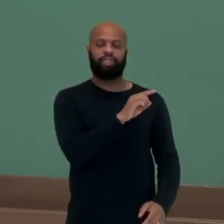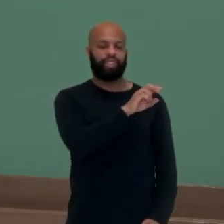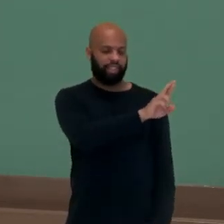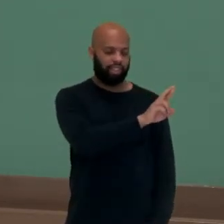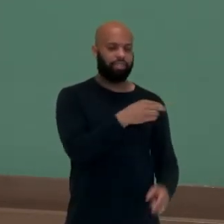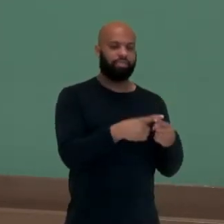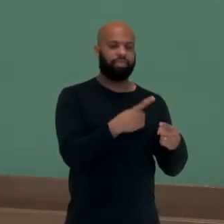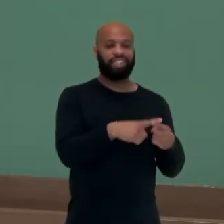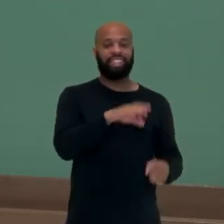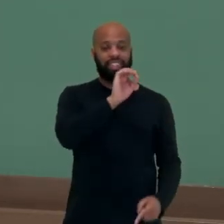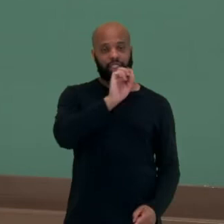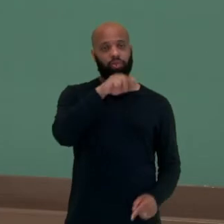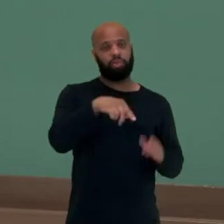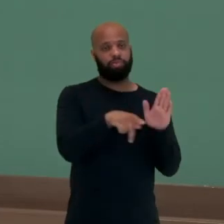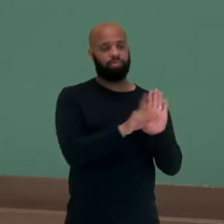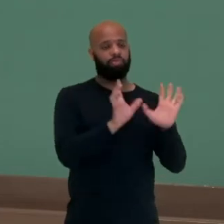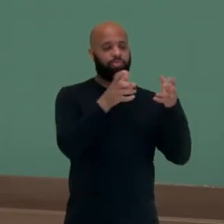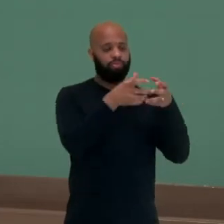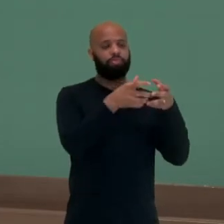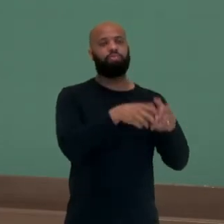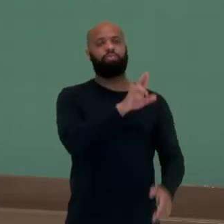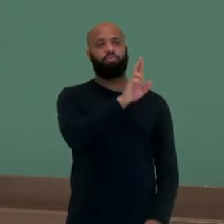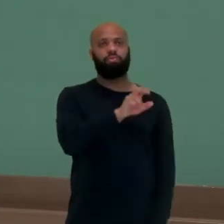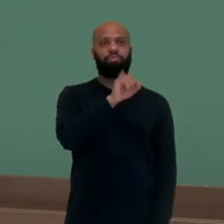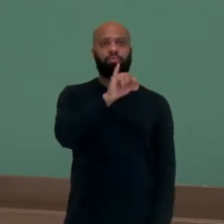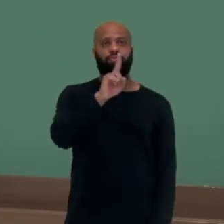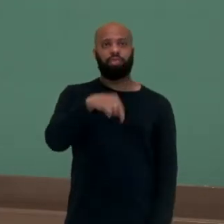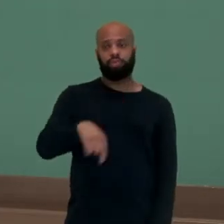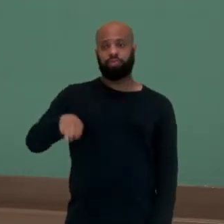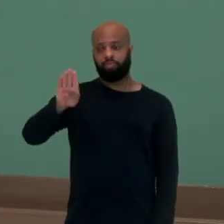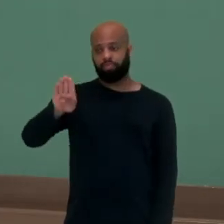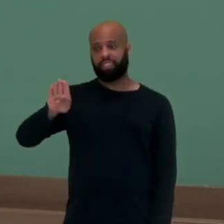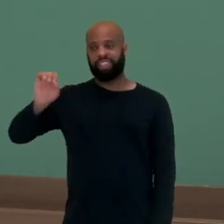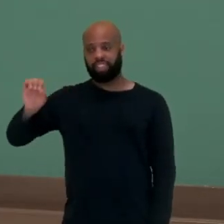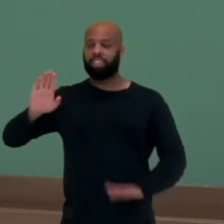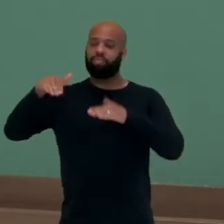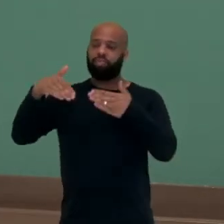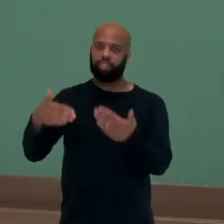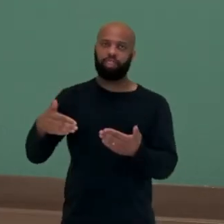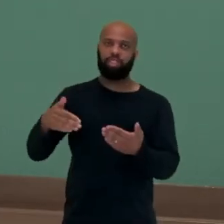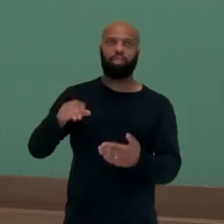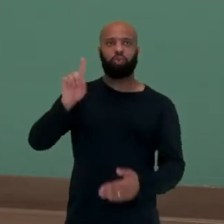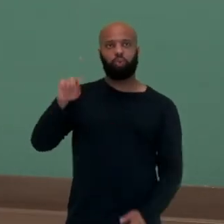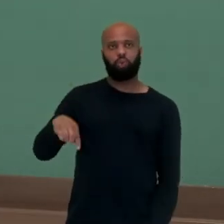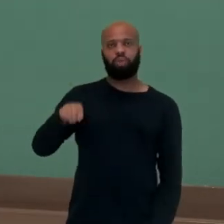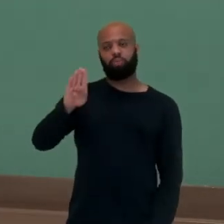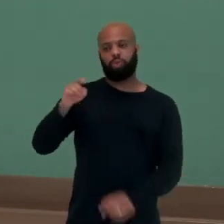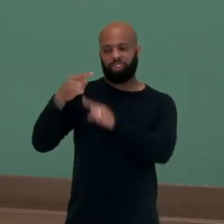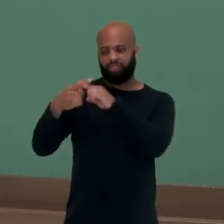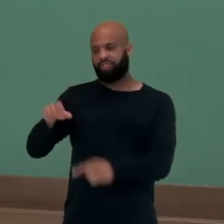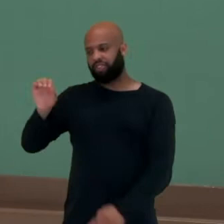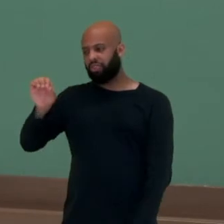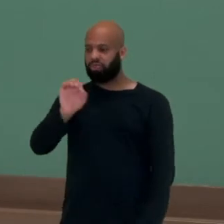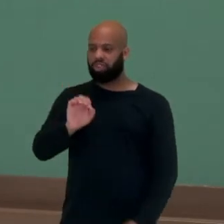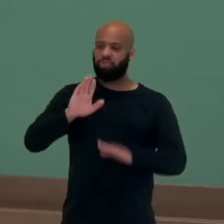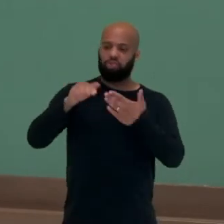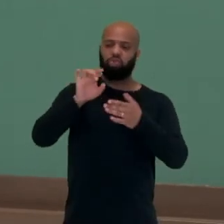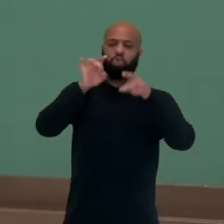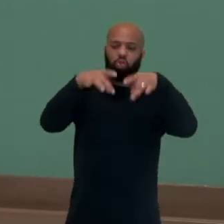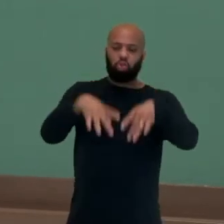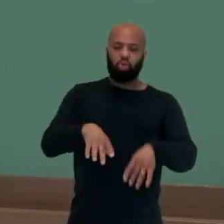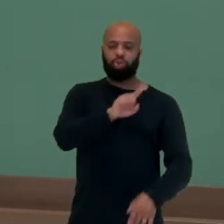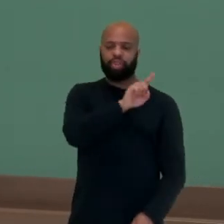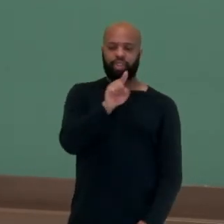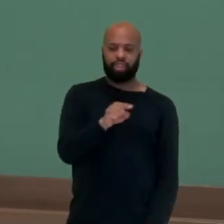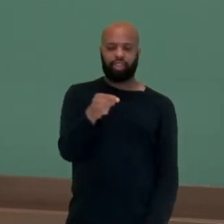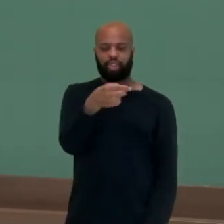B for zero, esse zero vezes a parte imaginária vai dar zero, vai sobrar apenas a parte real, ou